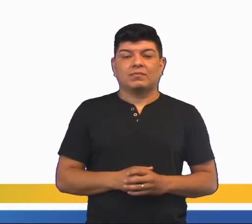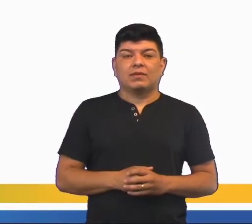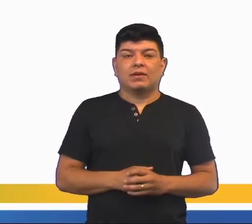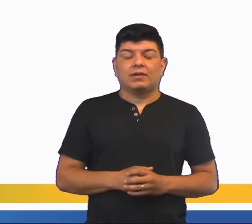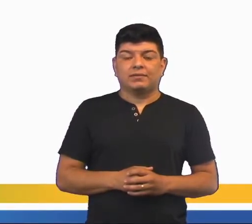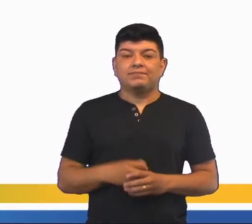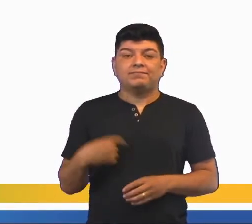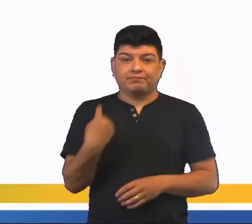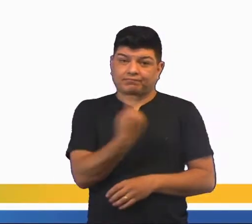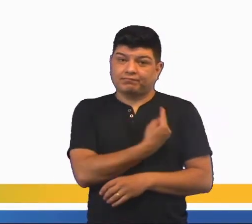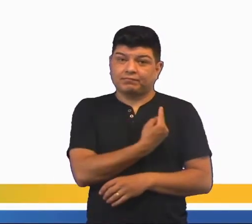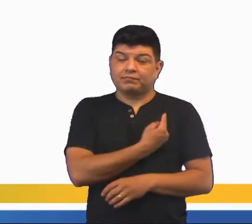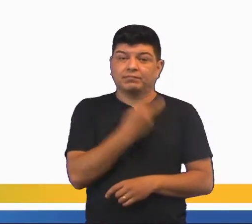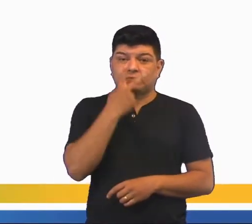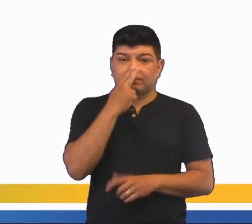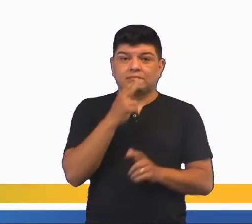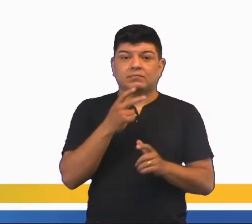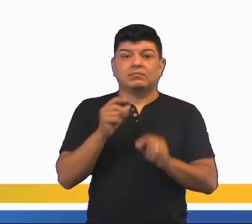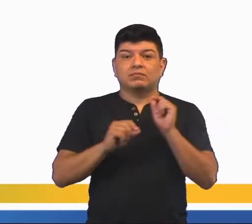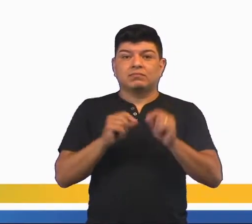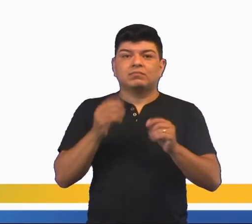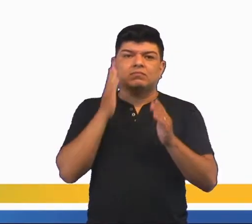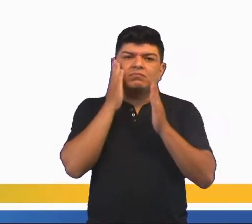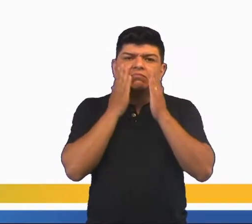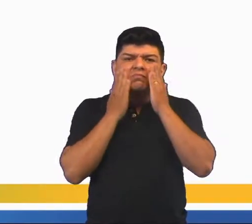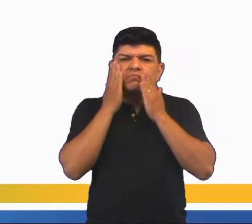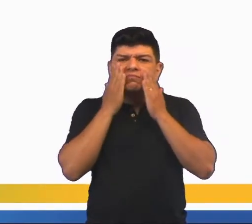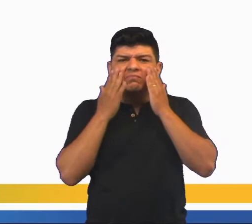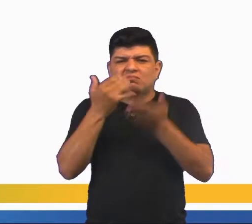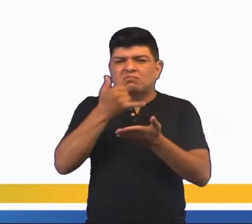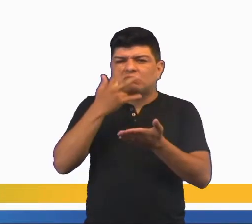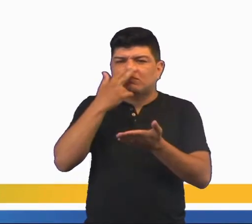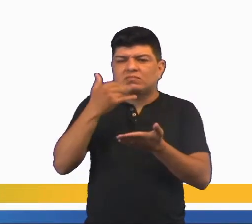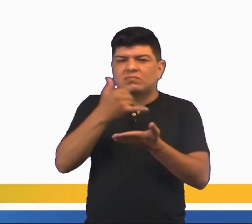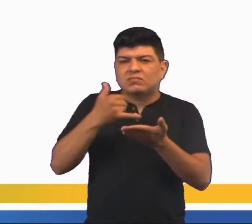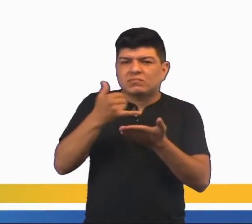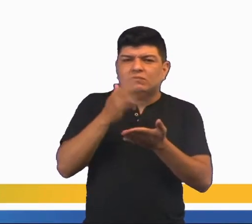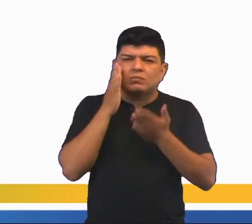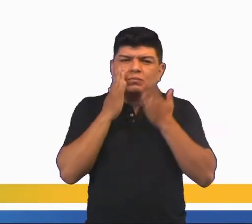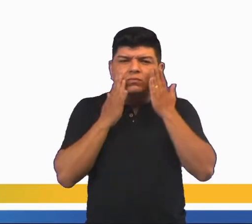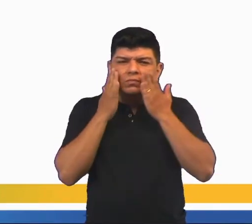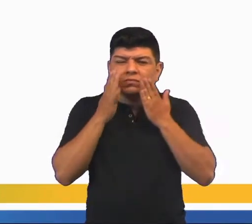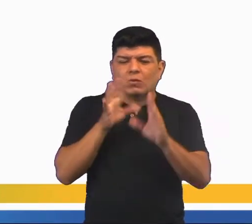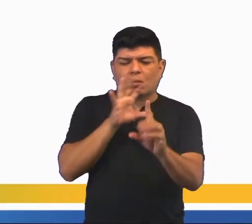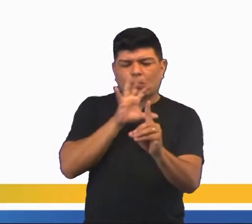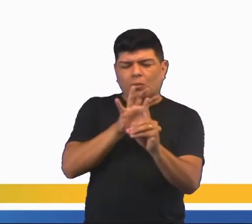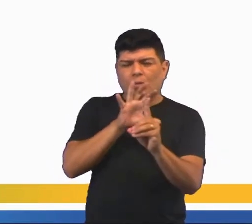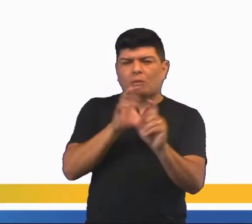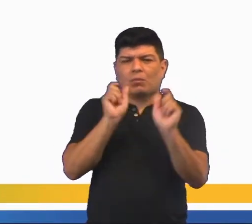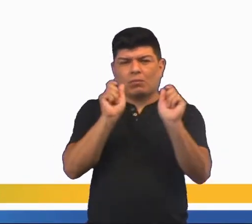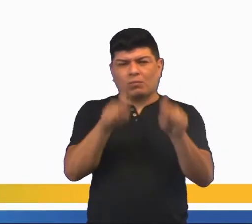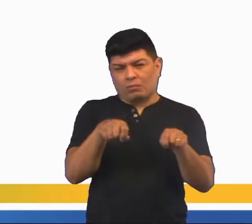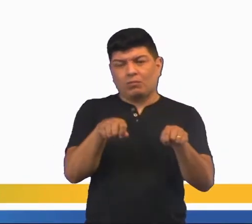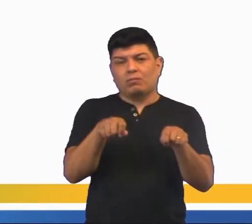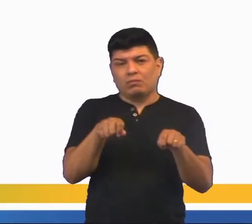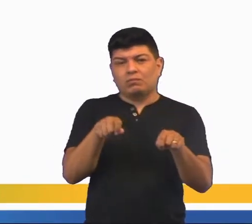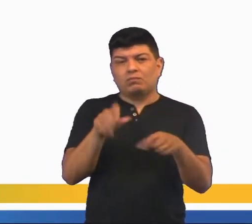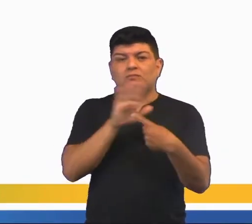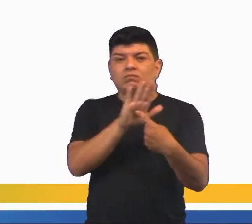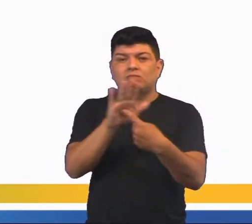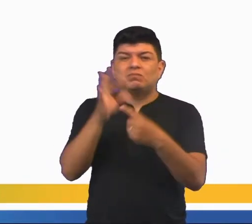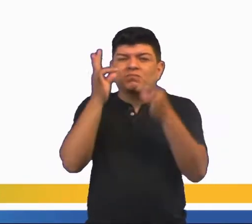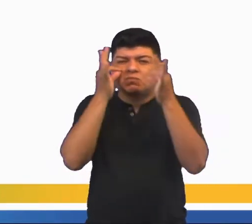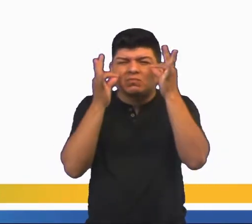Nós estávamos falando sobre o aumento da oleosidade na pele, o que pode influenciar no aparecimento de